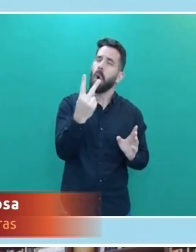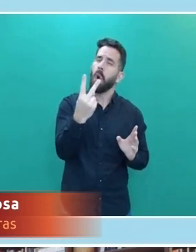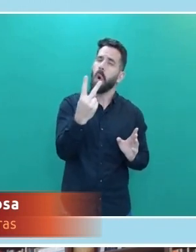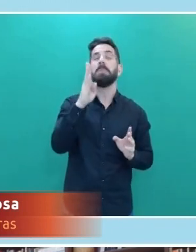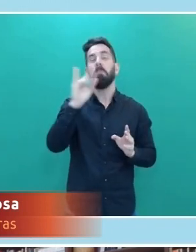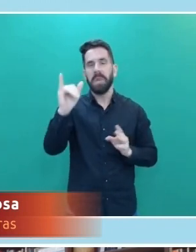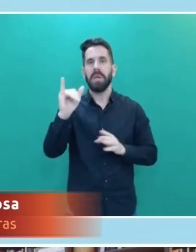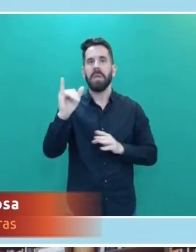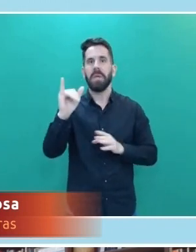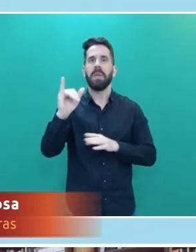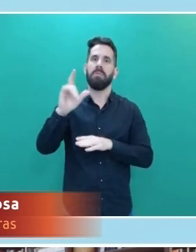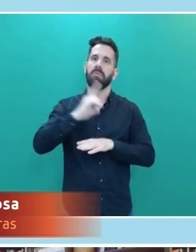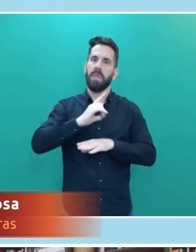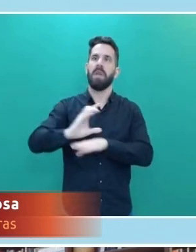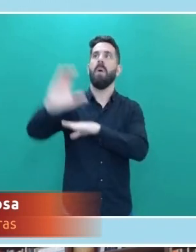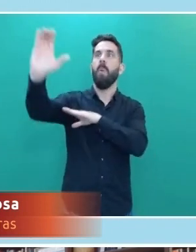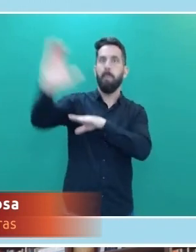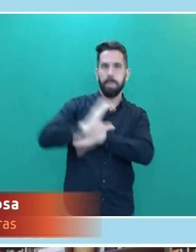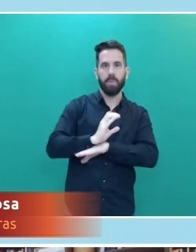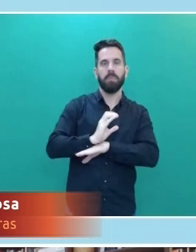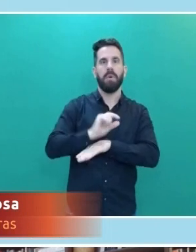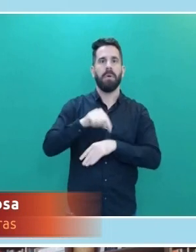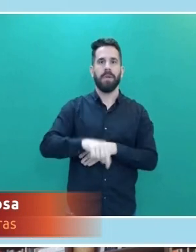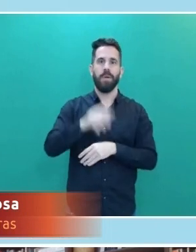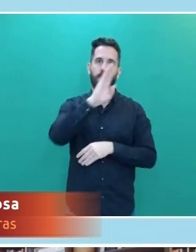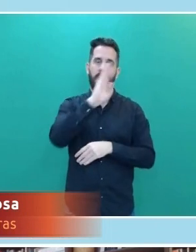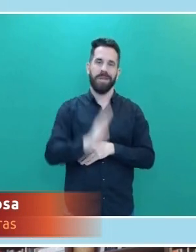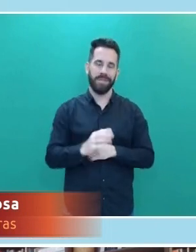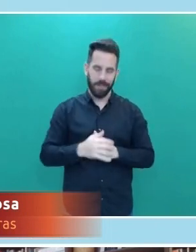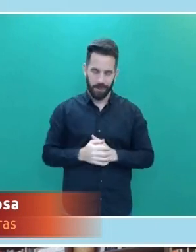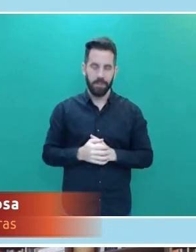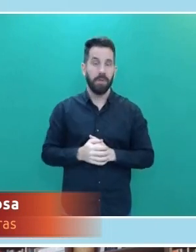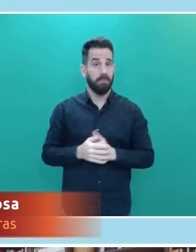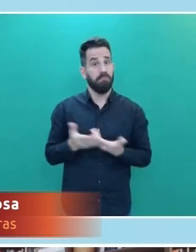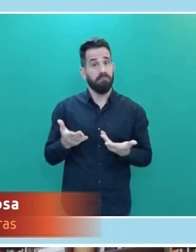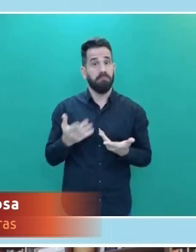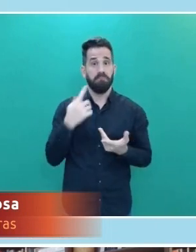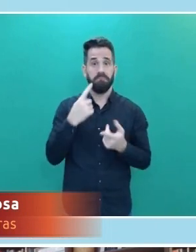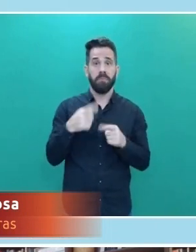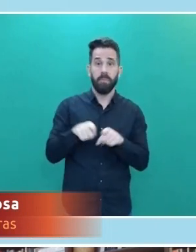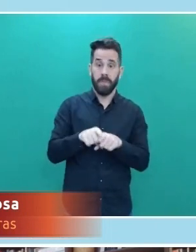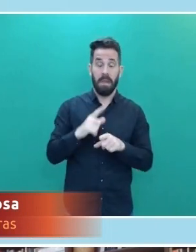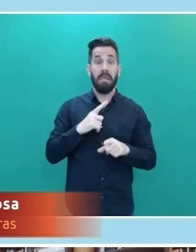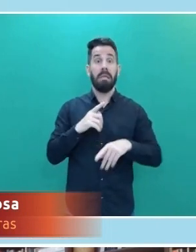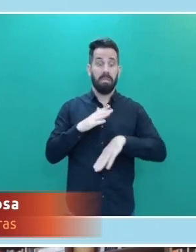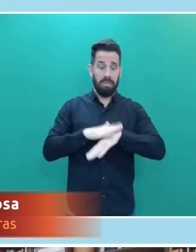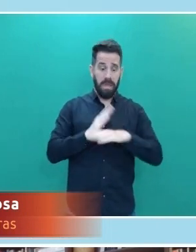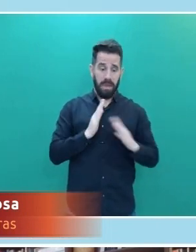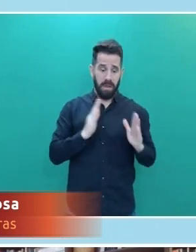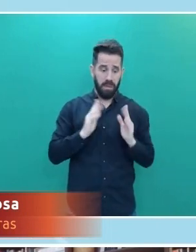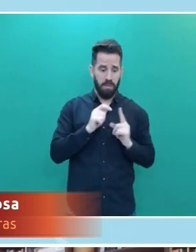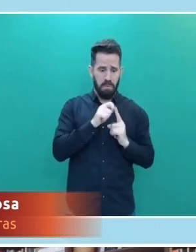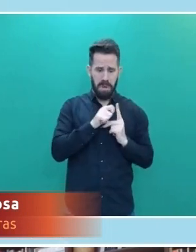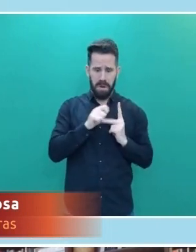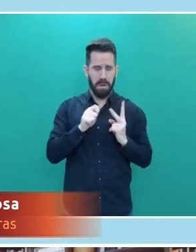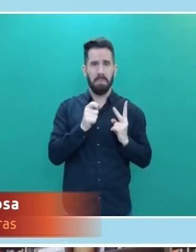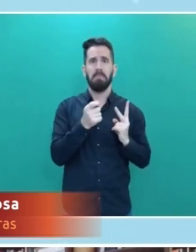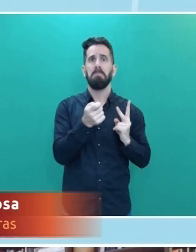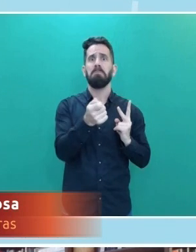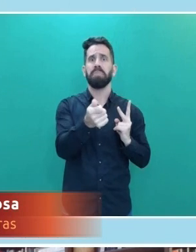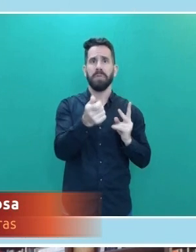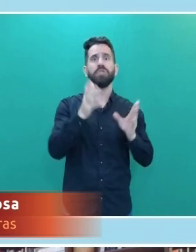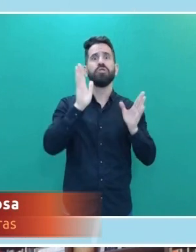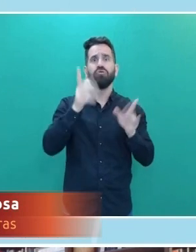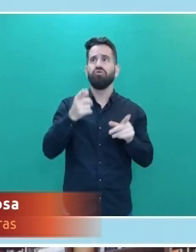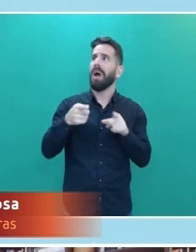para o Brasil. Então, assim, é um espaço de tempo muito curto para uma movimentação muito grande de acordos e